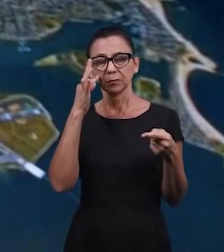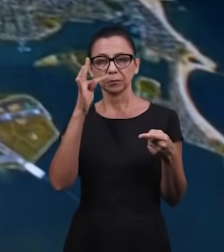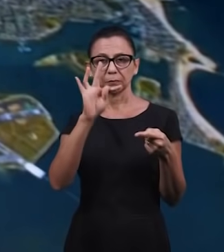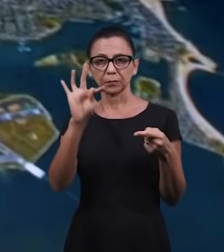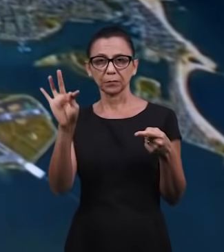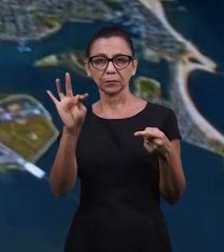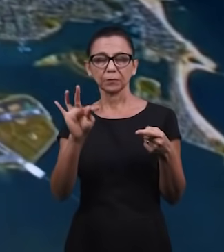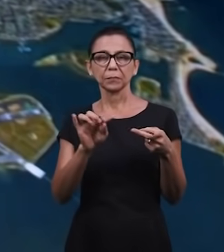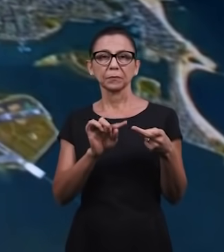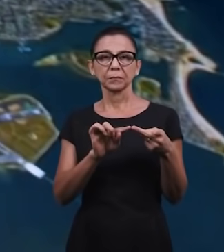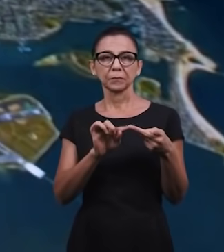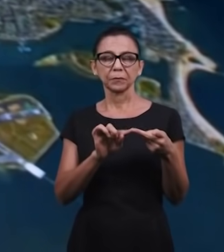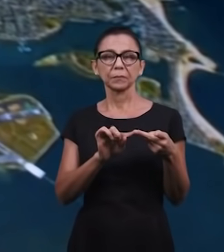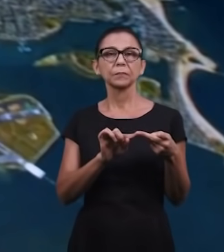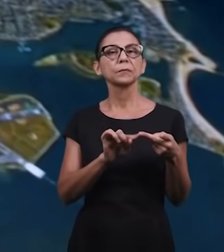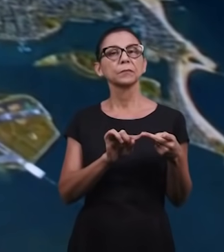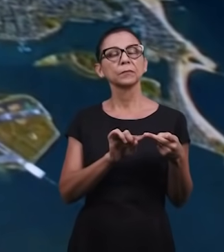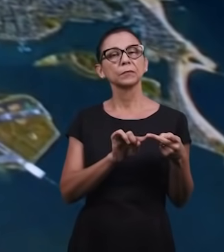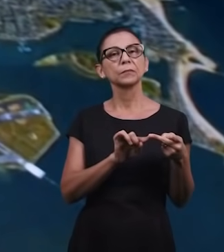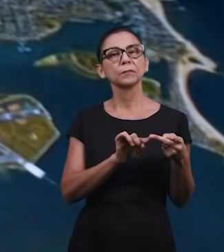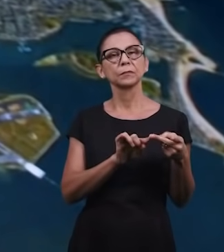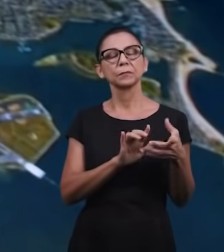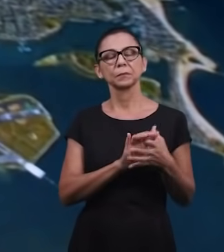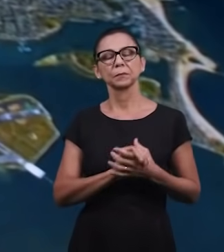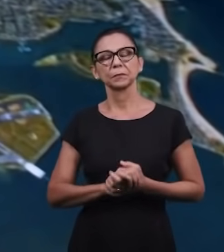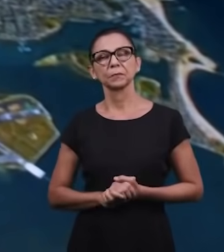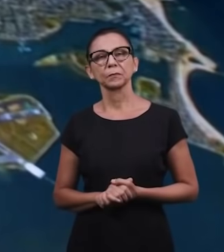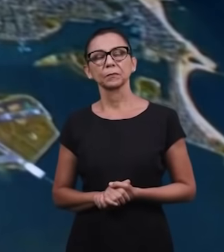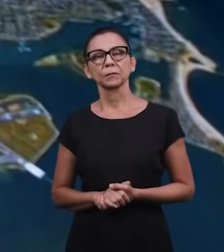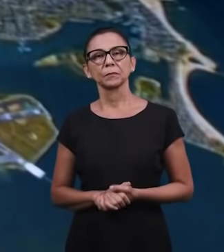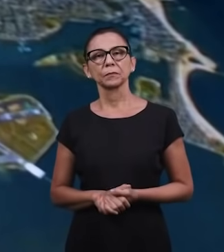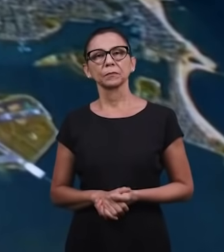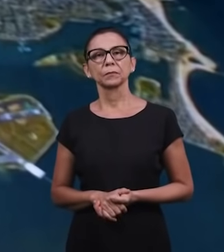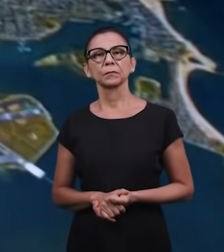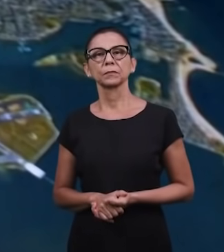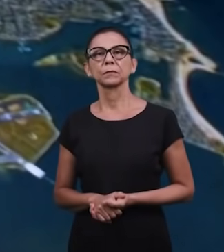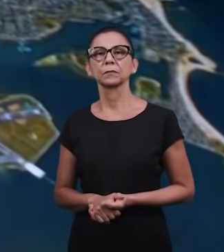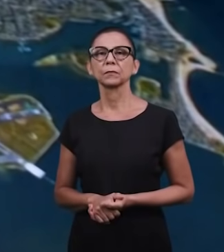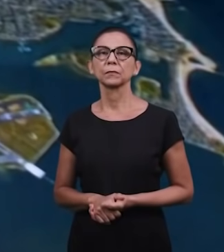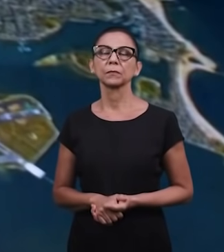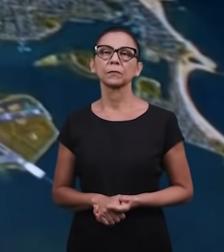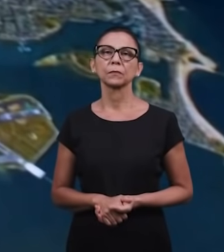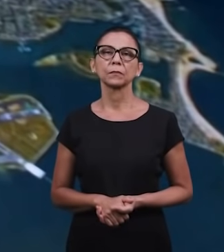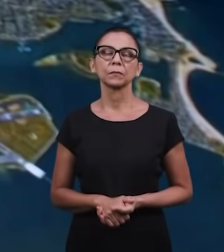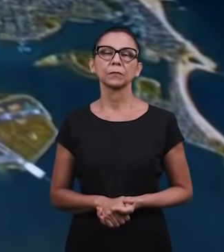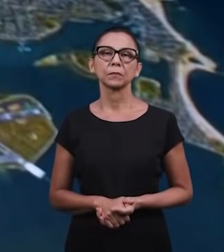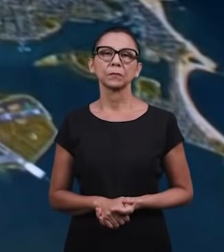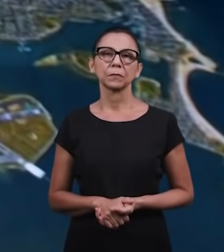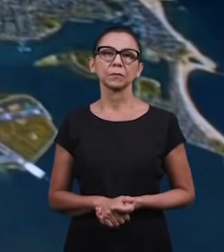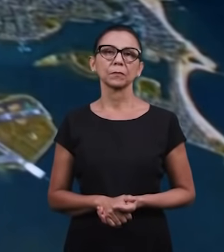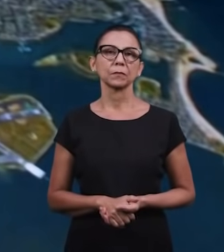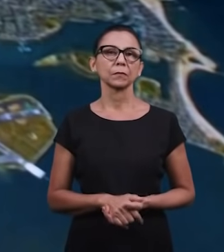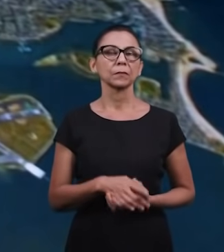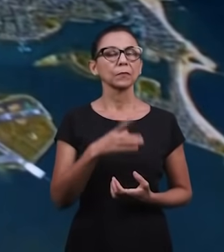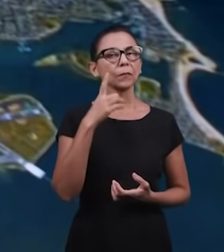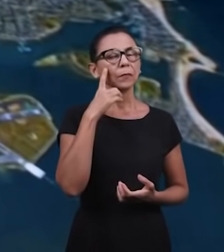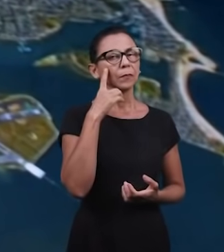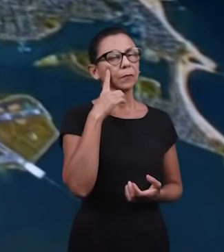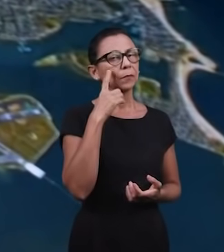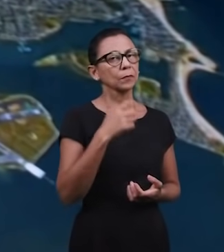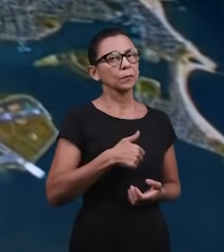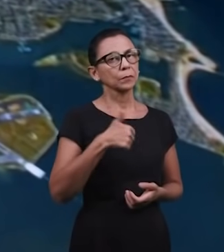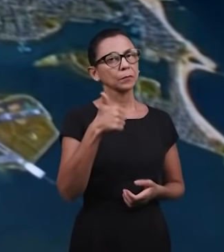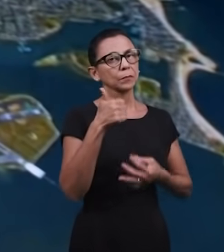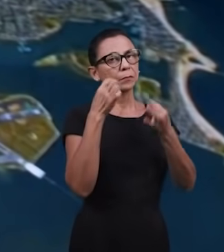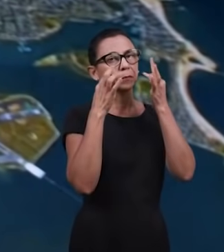testemunhos também recebidos da nossa igreja ali em Medford. E por isso, nós vamos dar início agora